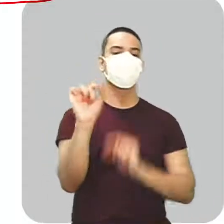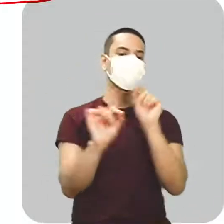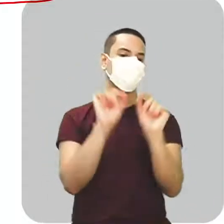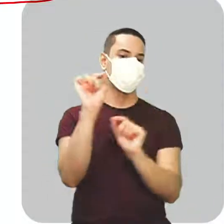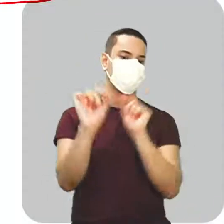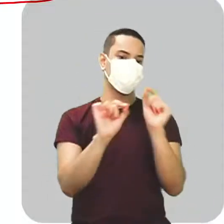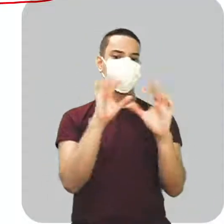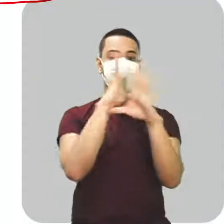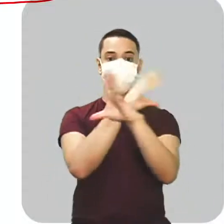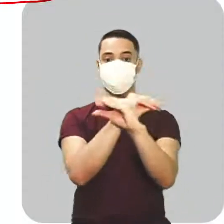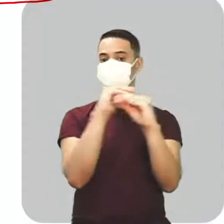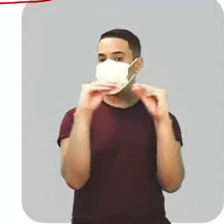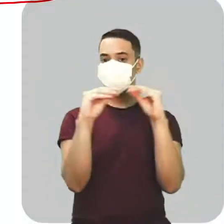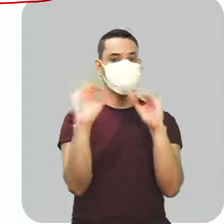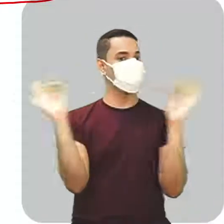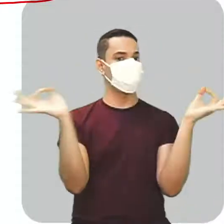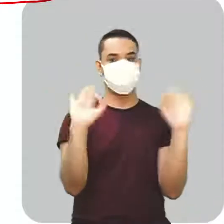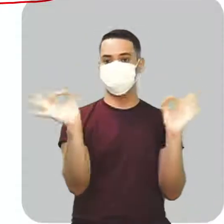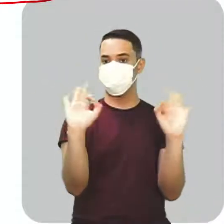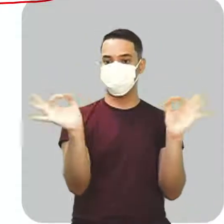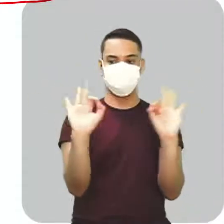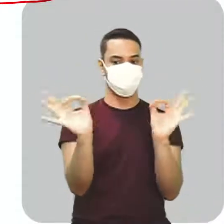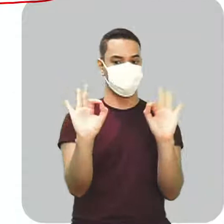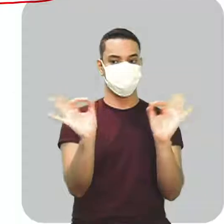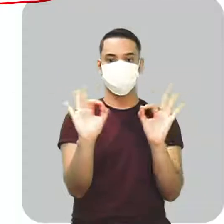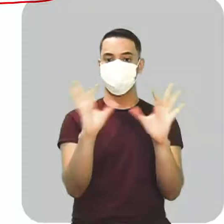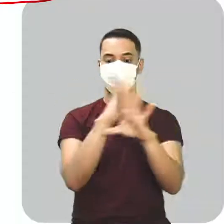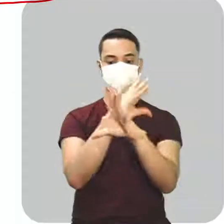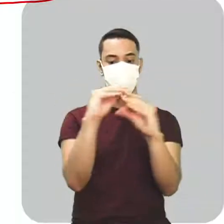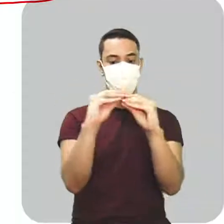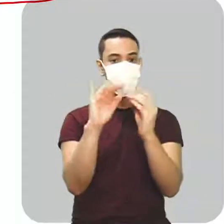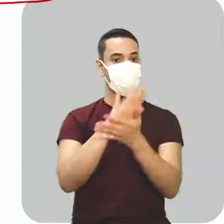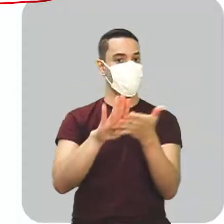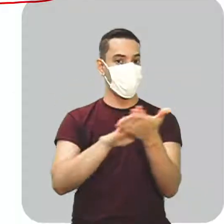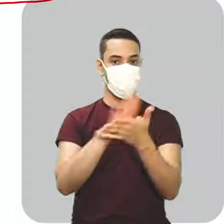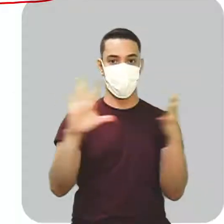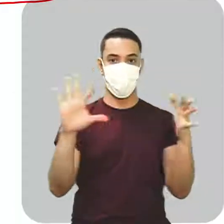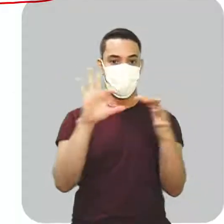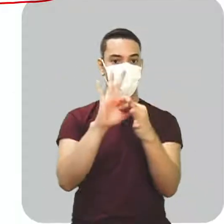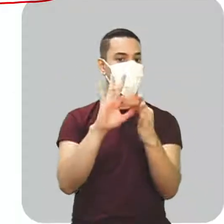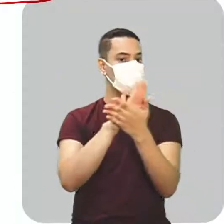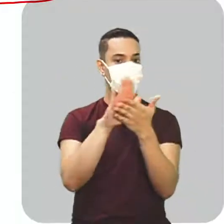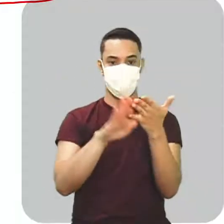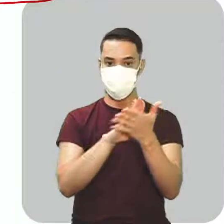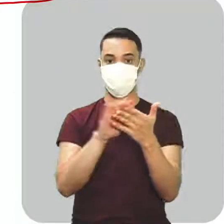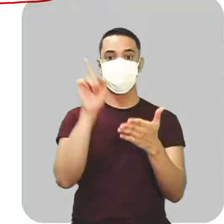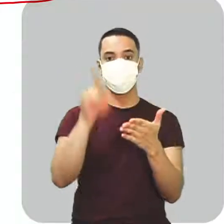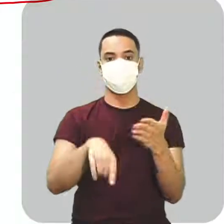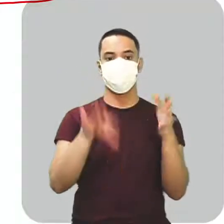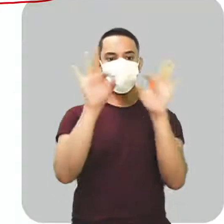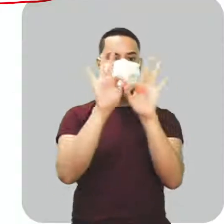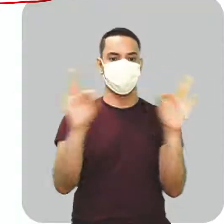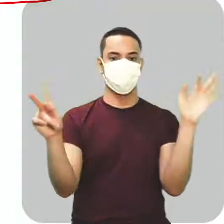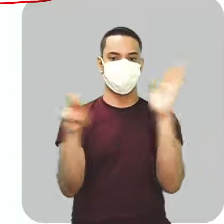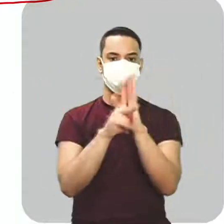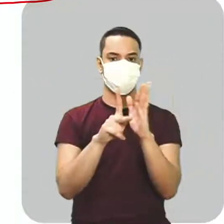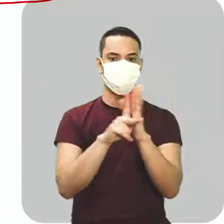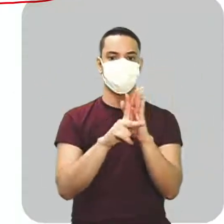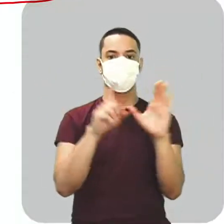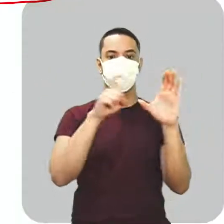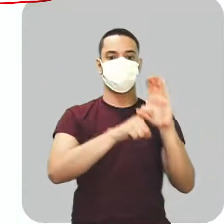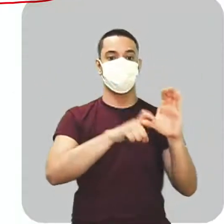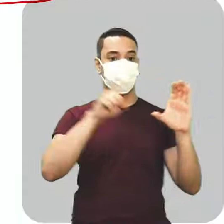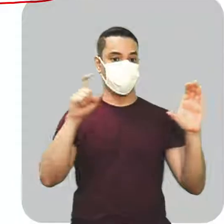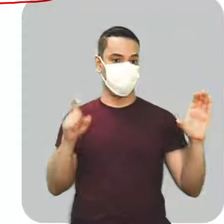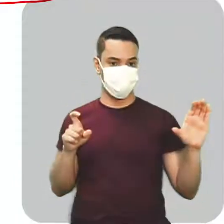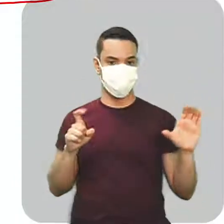O conectivo, não apareceu a conjunção, tá bom? Então, são orações assindéticas. Aí, se você